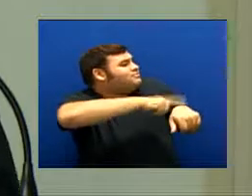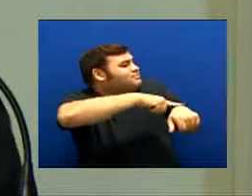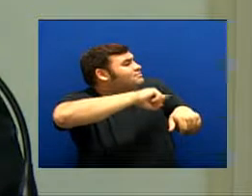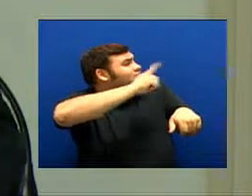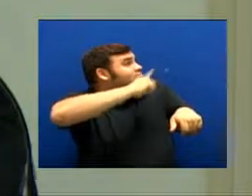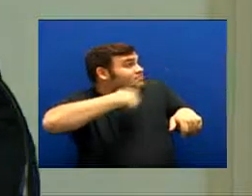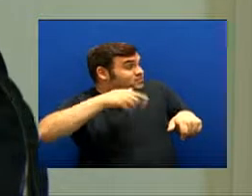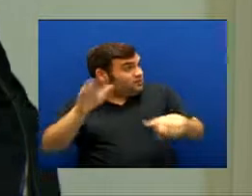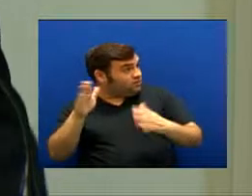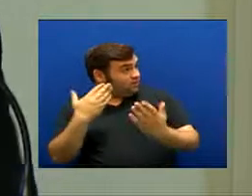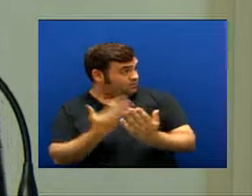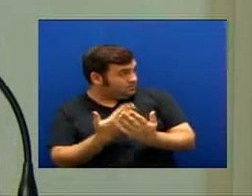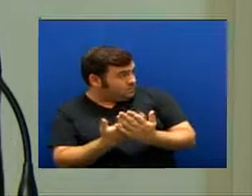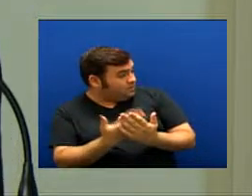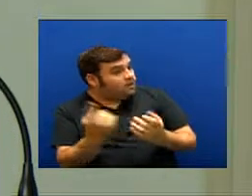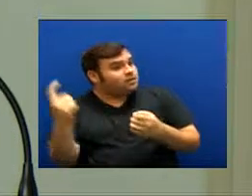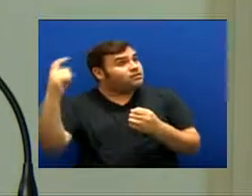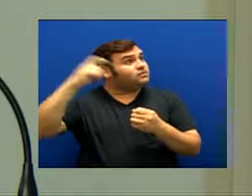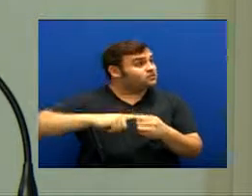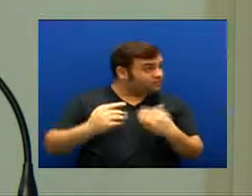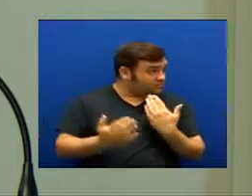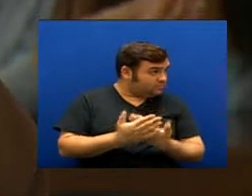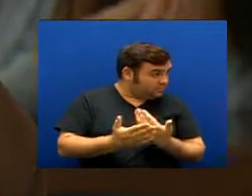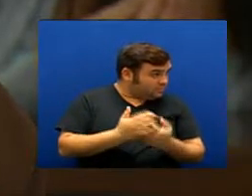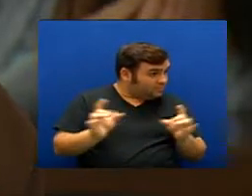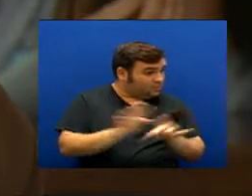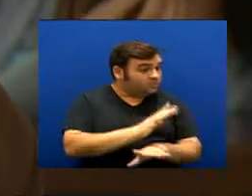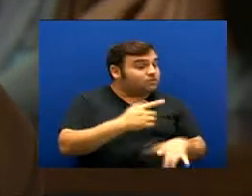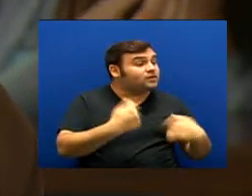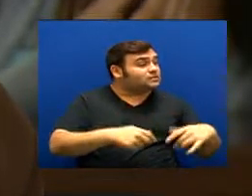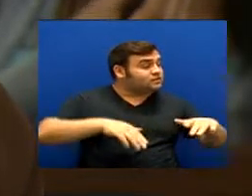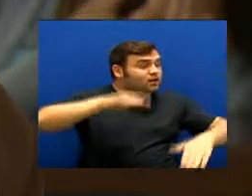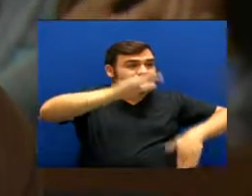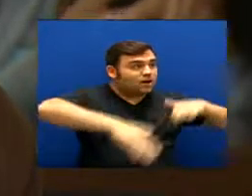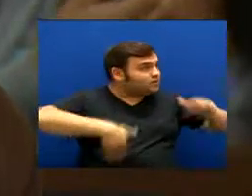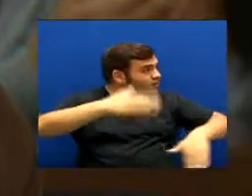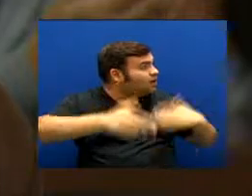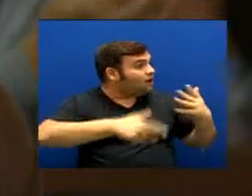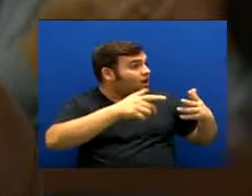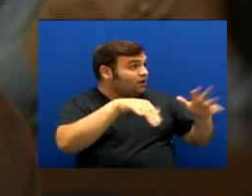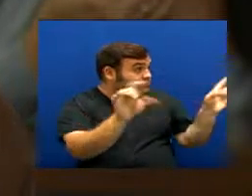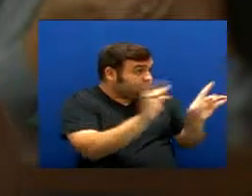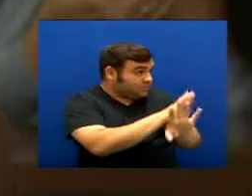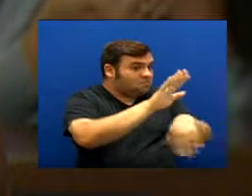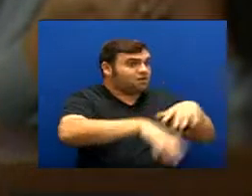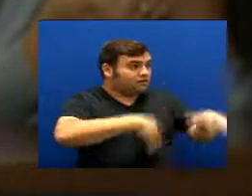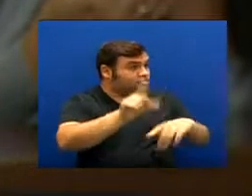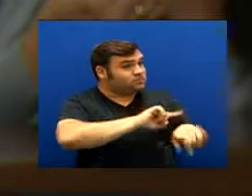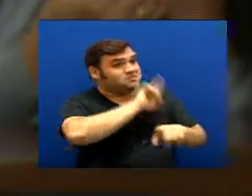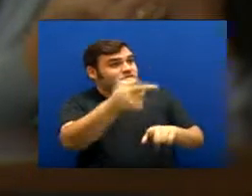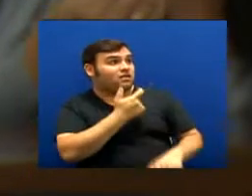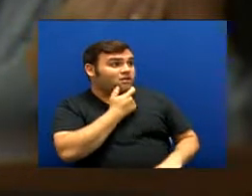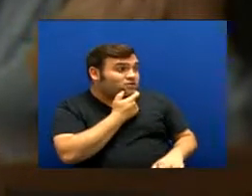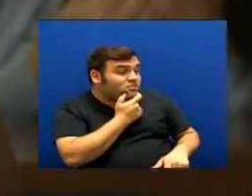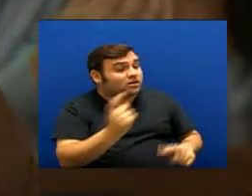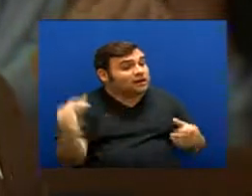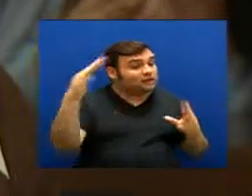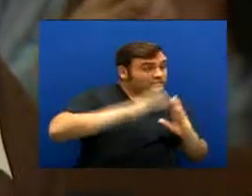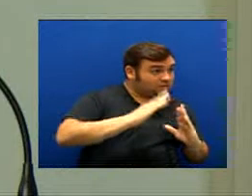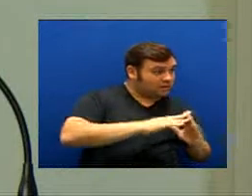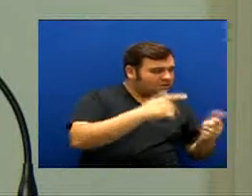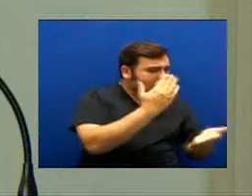10, tem uma expressão muito forte, que fala muito aos nossos corações, quando o salmista